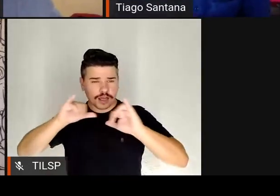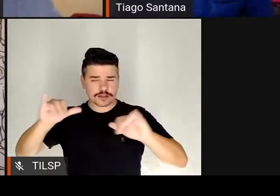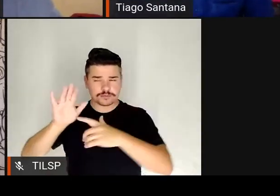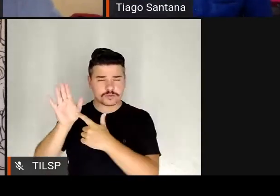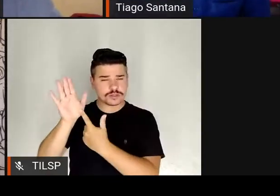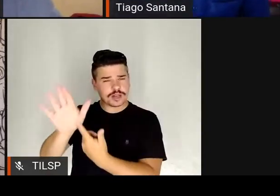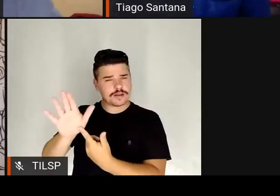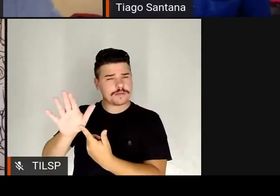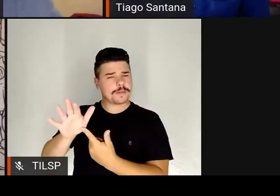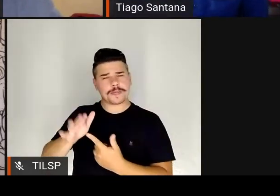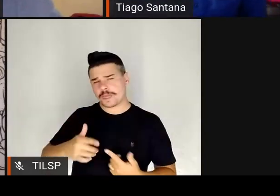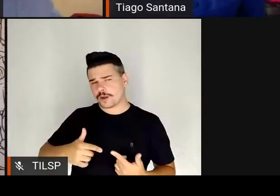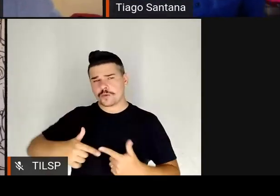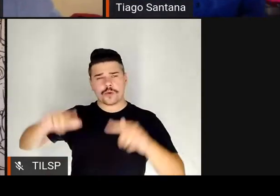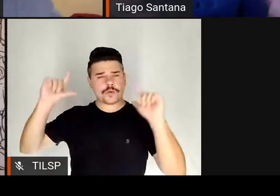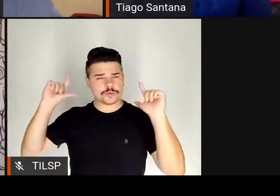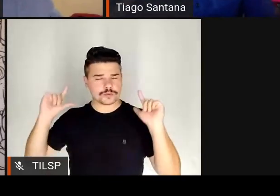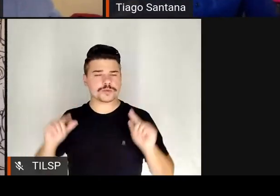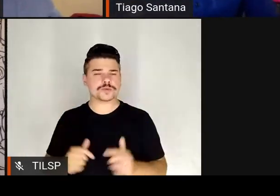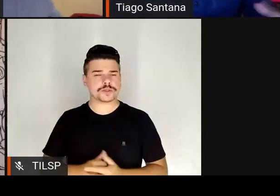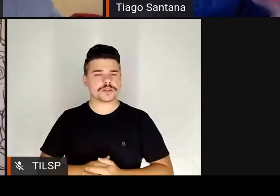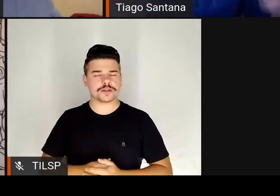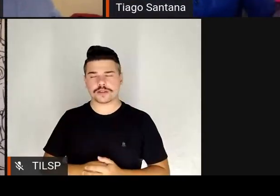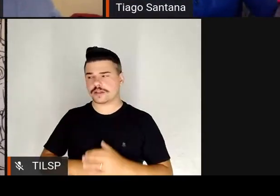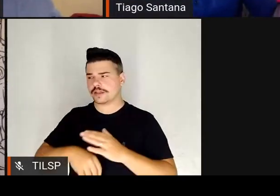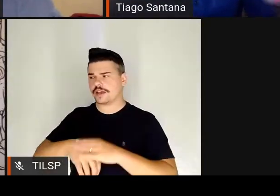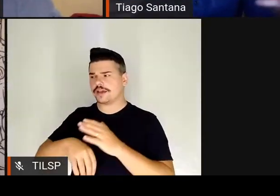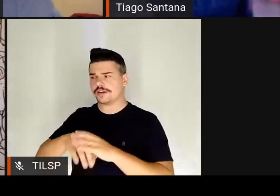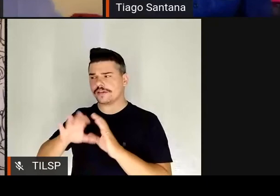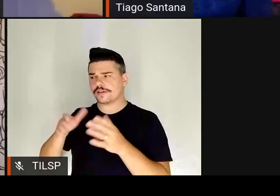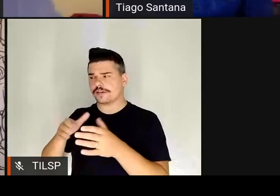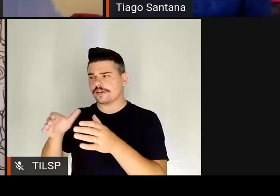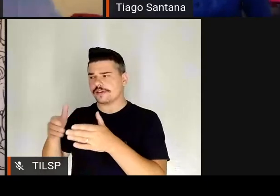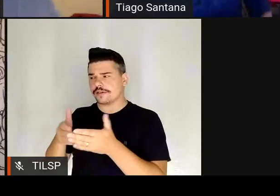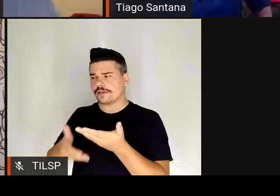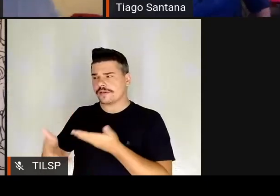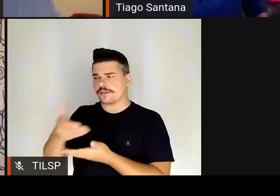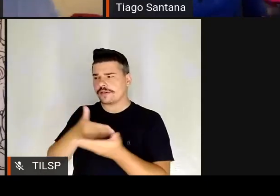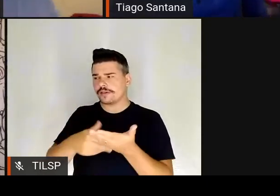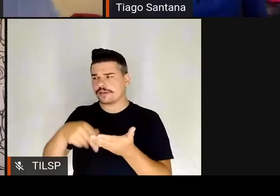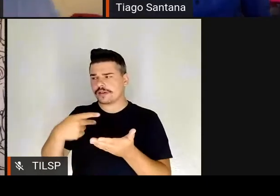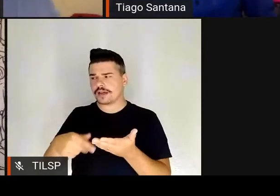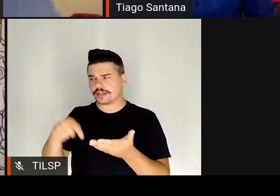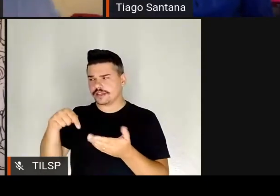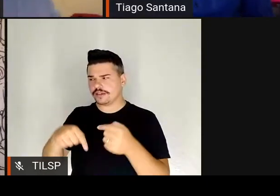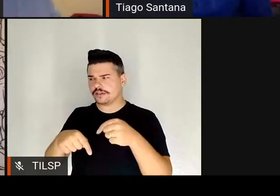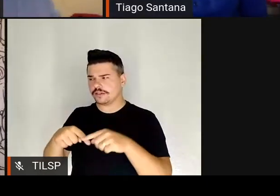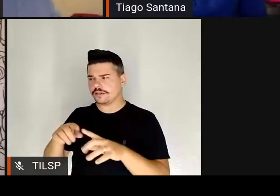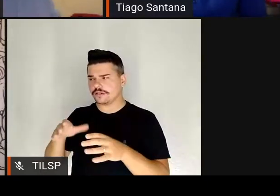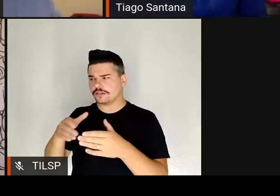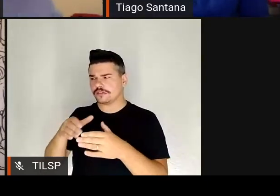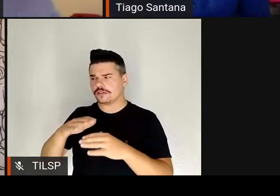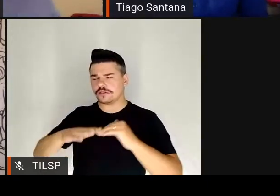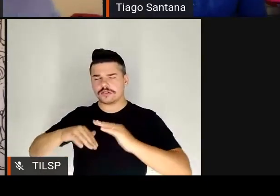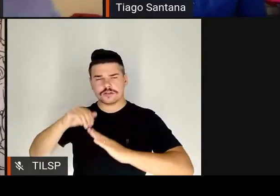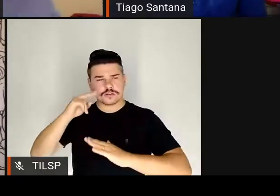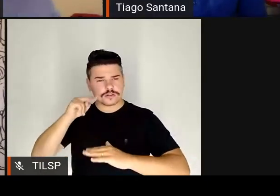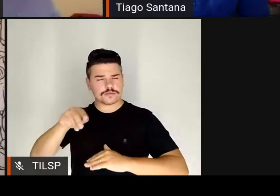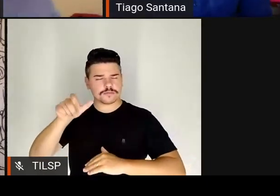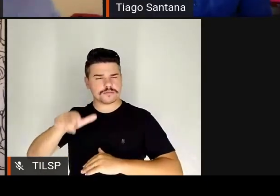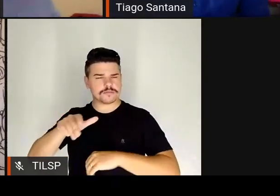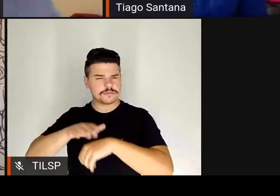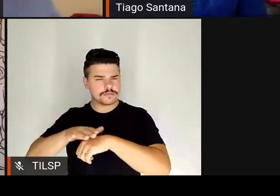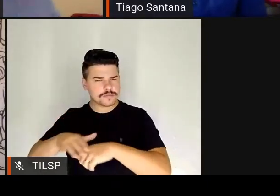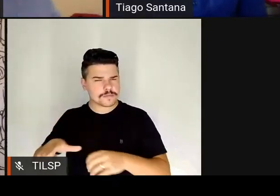isso, são outros, né? Mas a intenção, acho que é a mesma que talvez que o próprio Luciano tinha, é a mesma. Então,